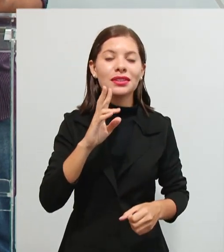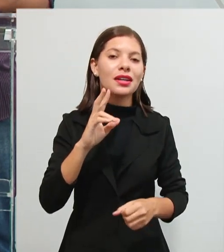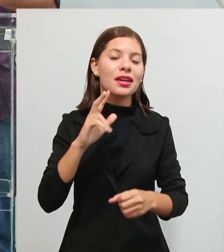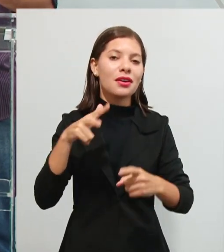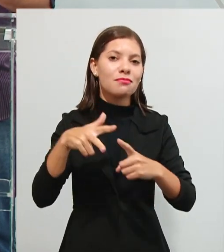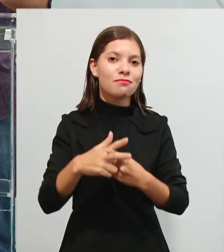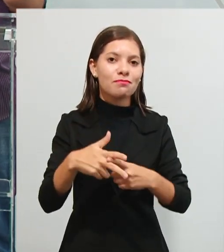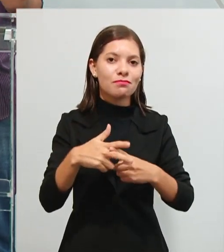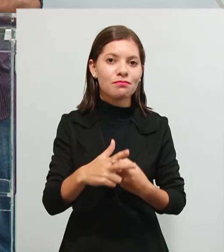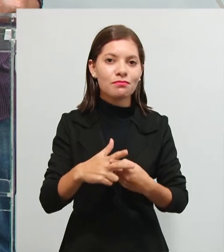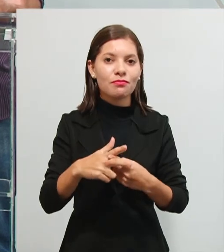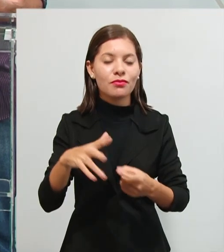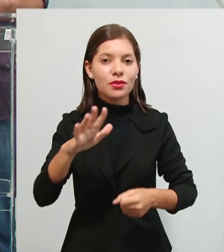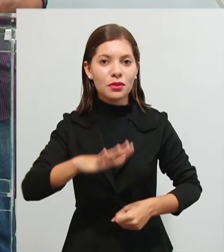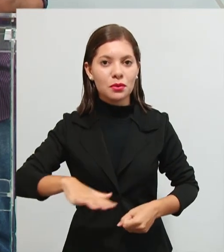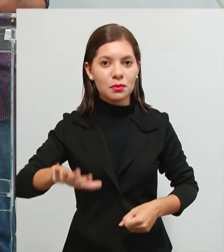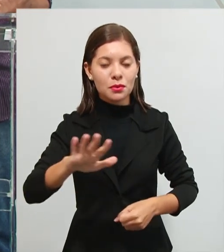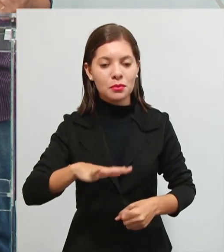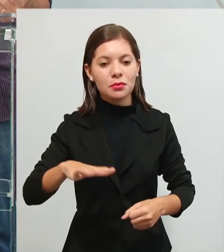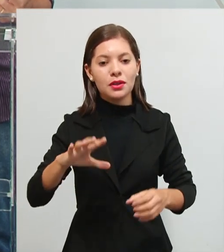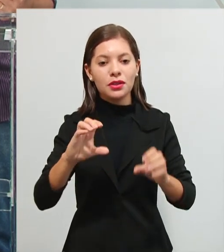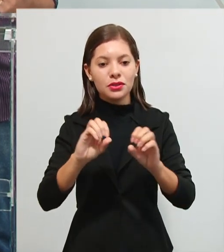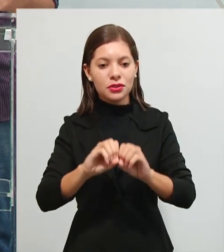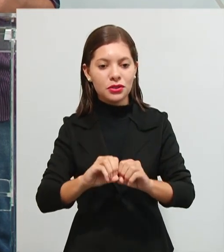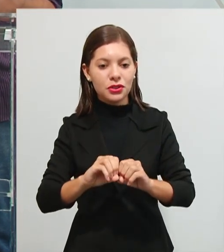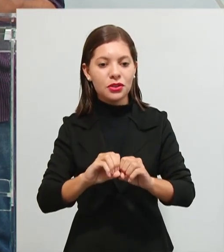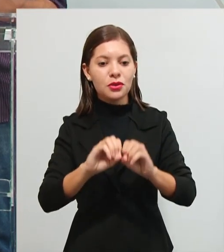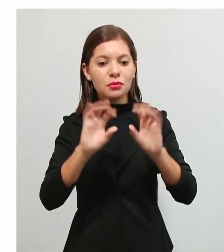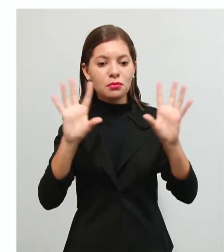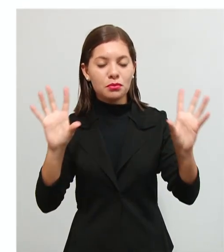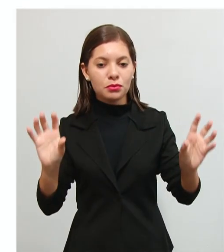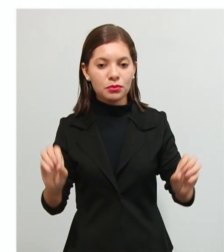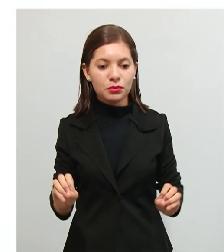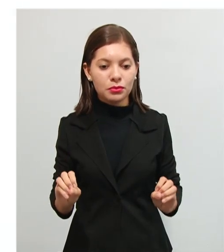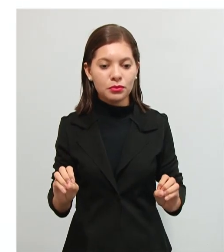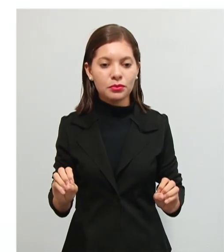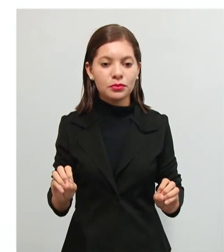ferramenta, esse ambiente virtual de aprendizagem. Para isso,